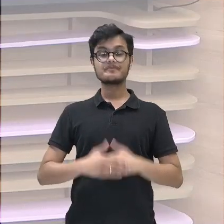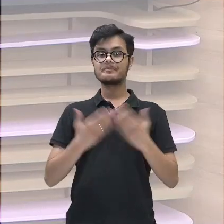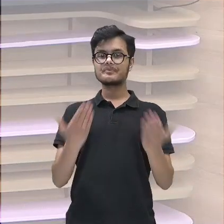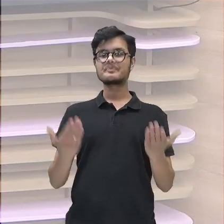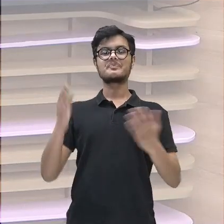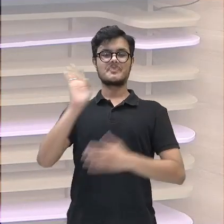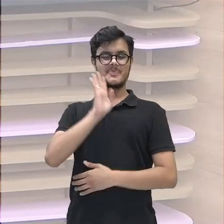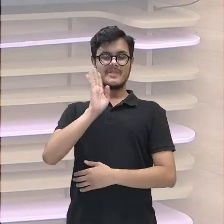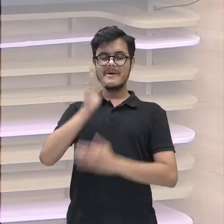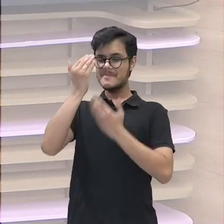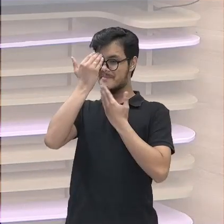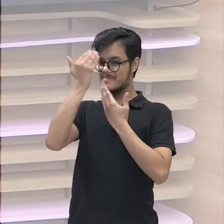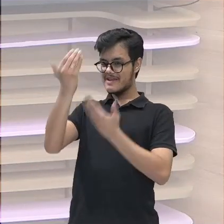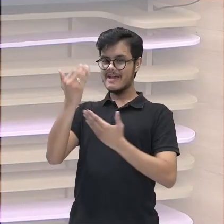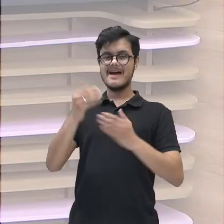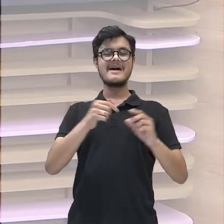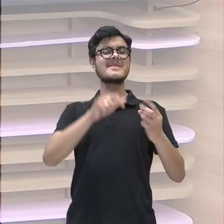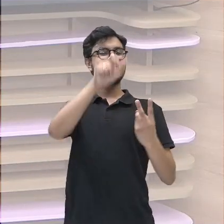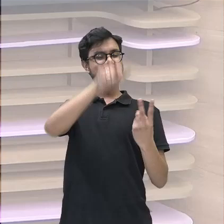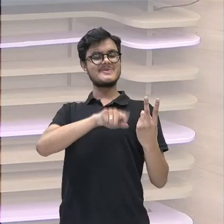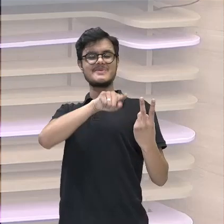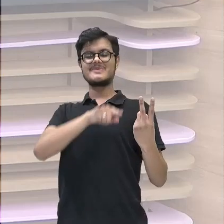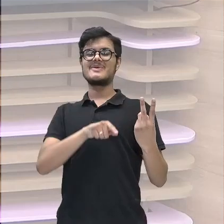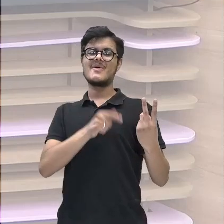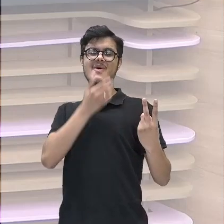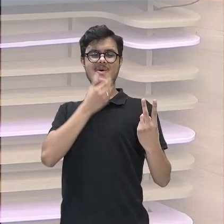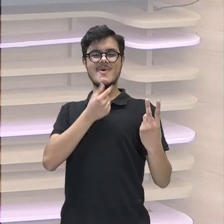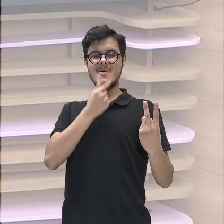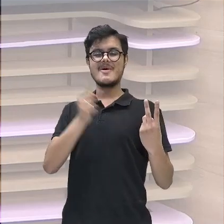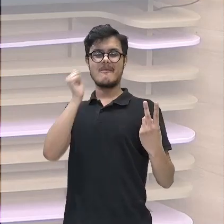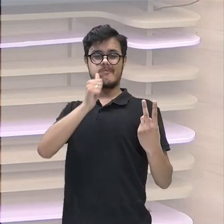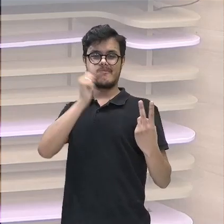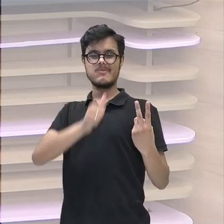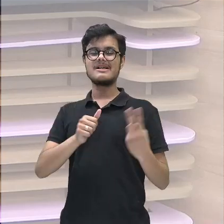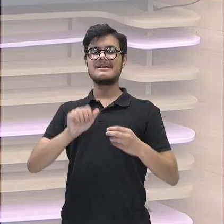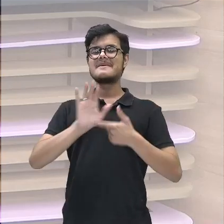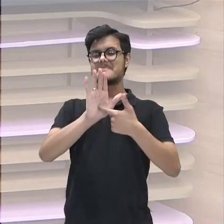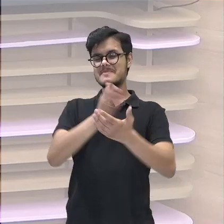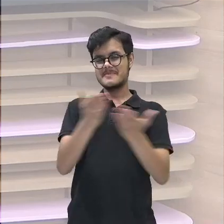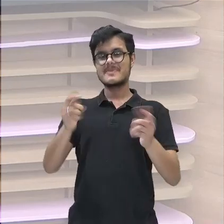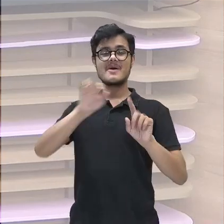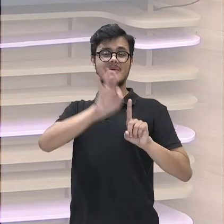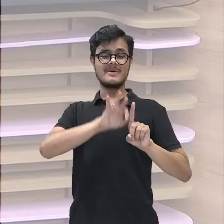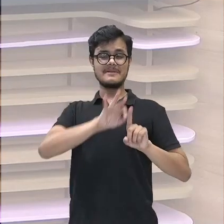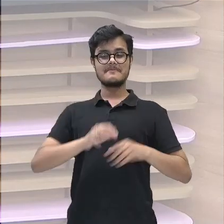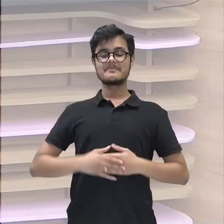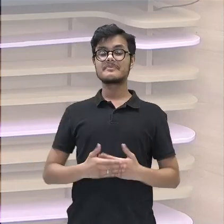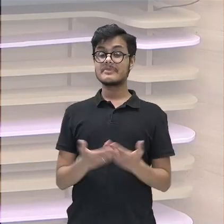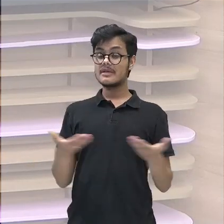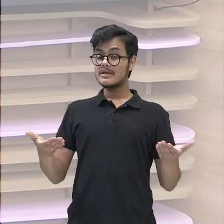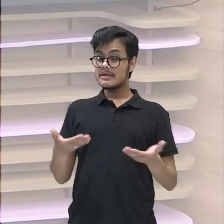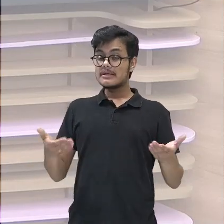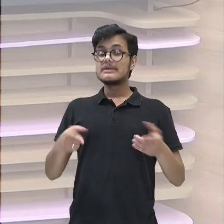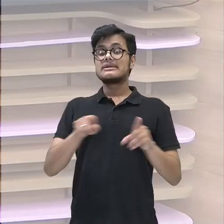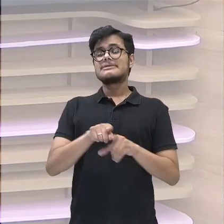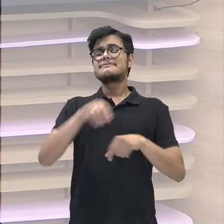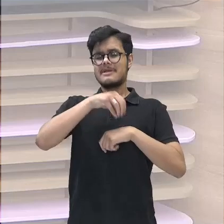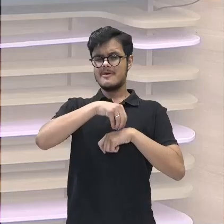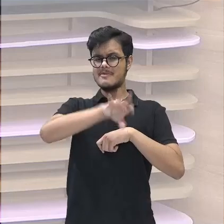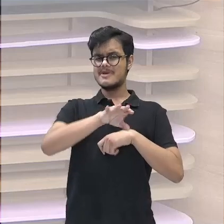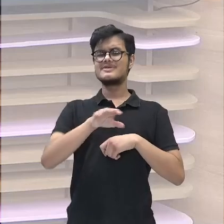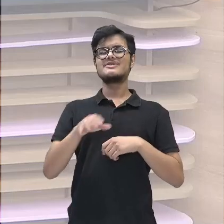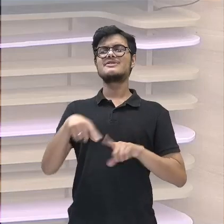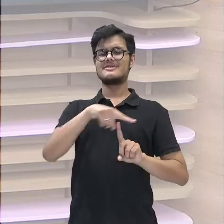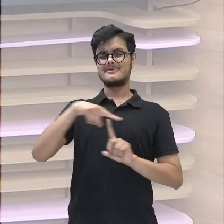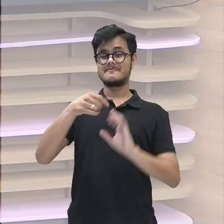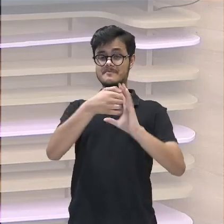Então, muito obrigada ao nosso Curumim e à nossa Cunhantã que trouxe uma previsão do tempo aí e o nosso Curumim que deixou aí um registro, né,